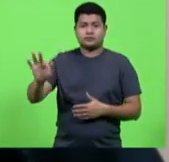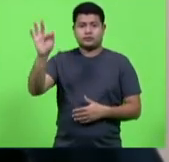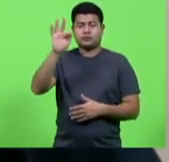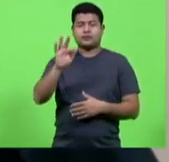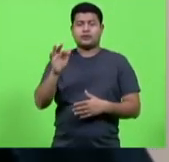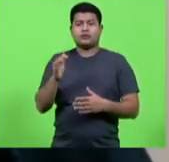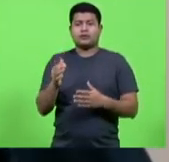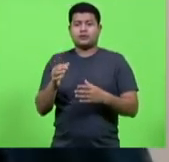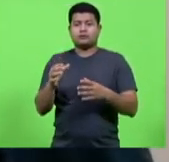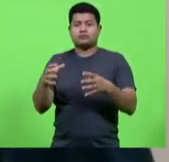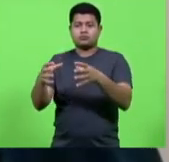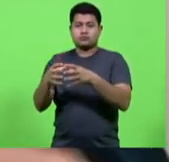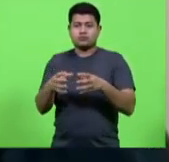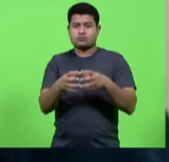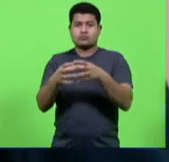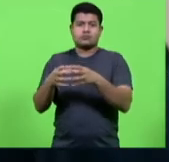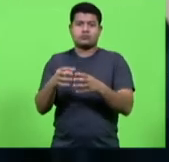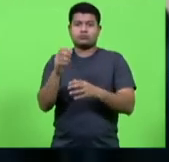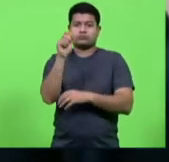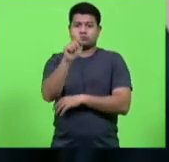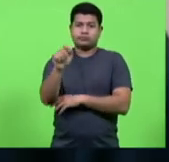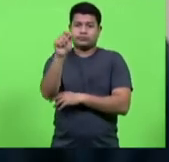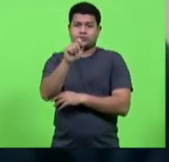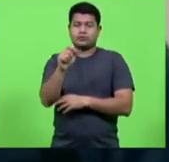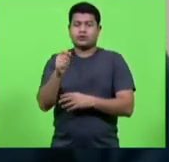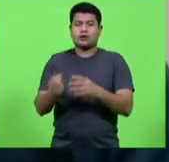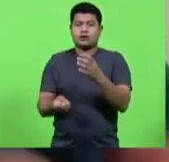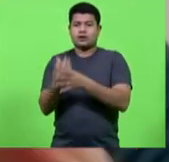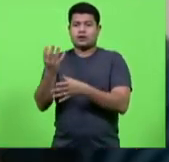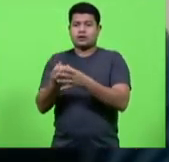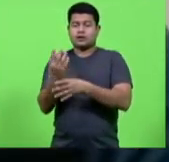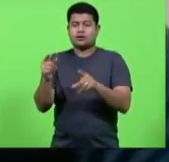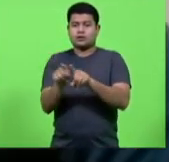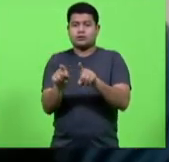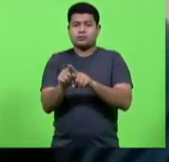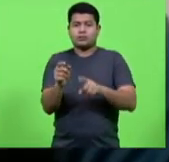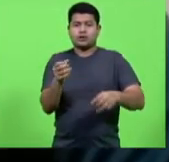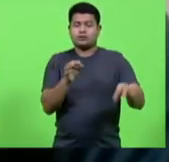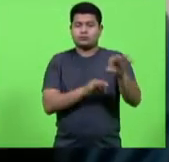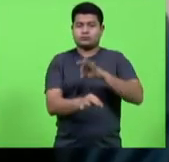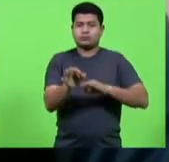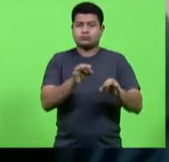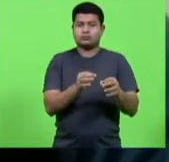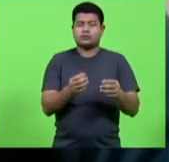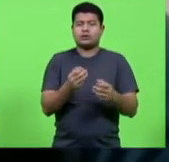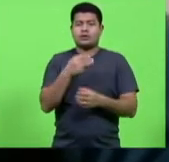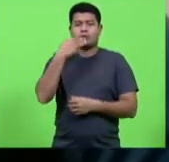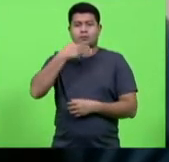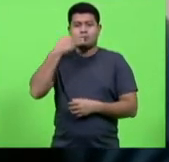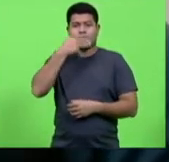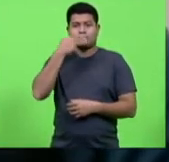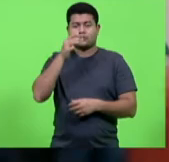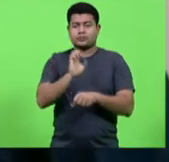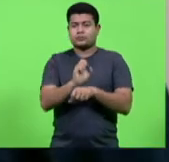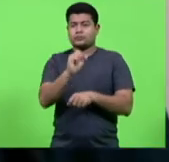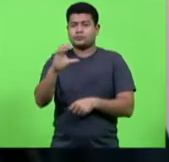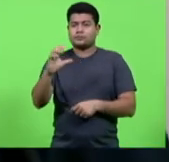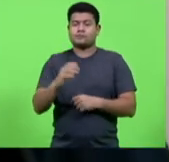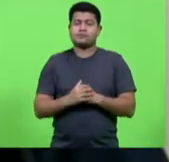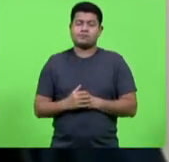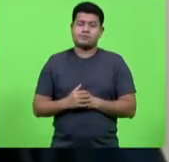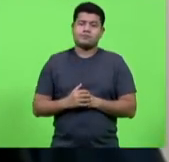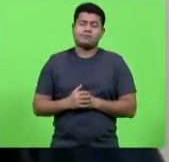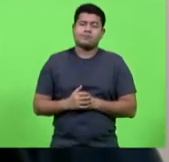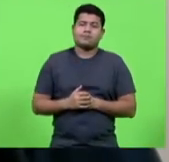das Associações de Apicultores e Melipicultores no estado de Santa Catarina. E pela segunda